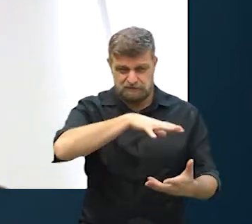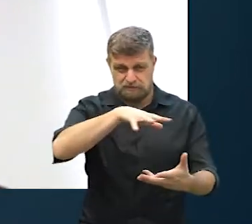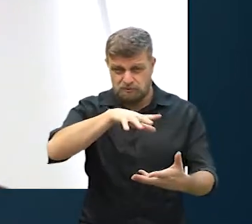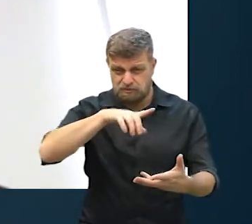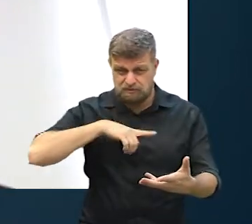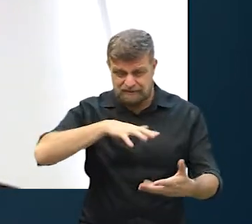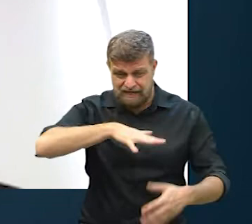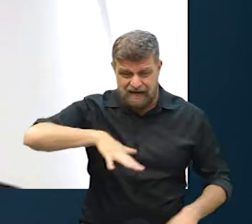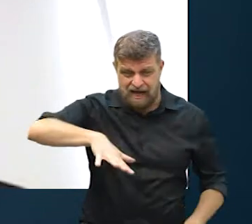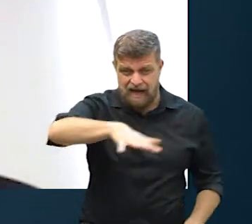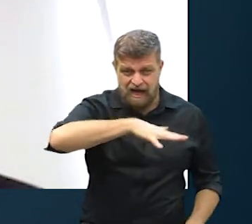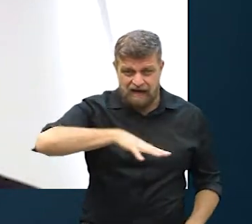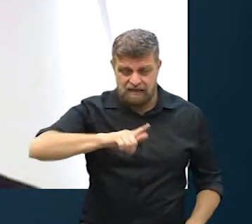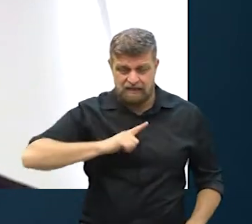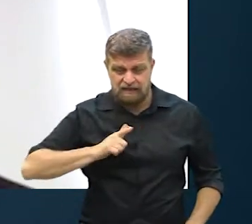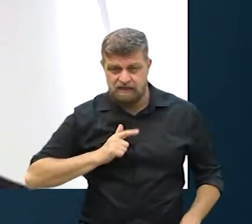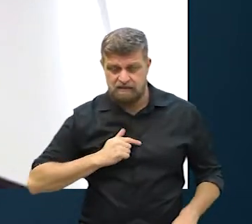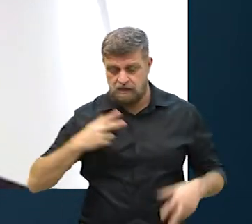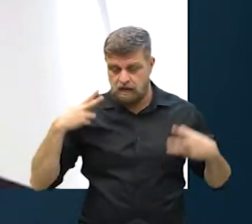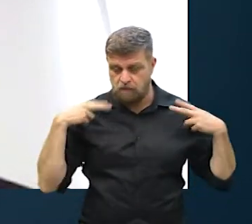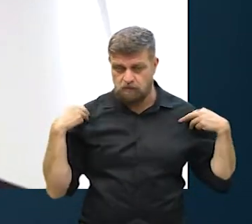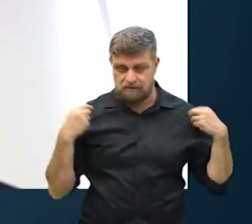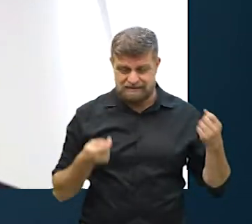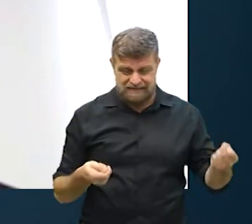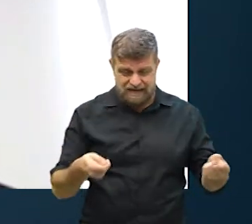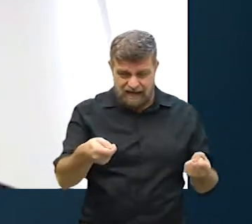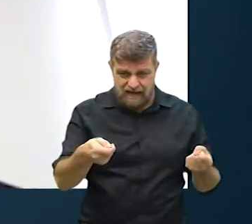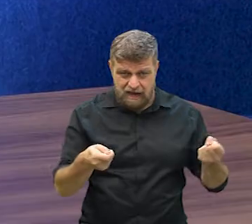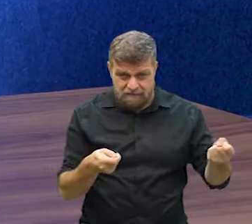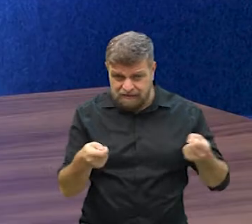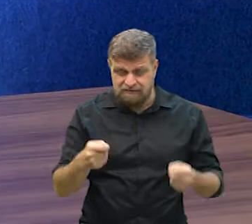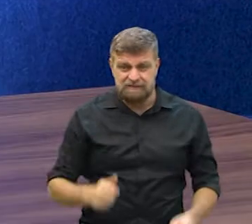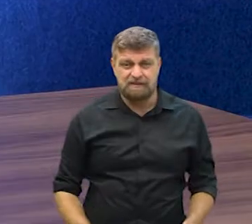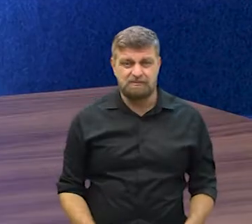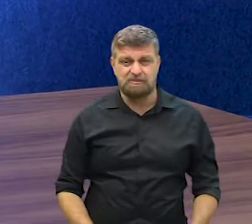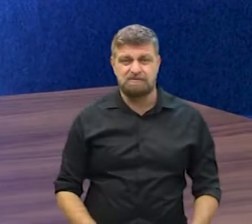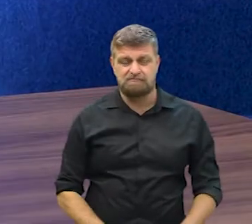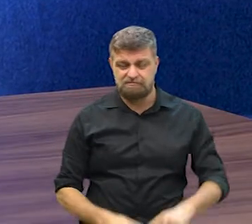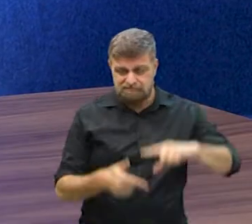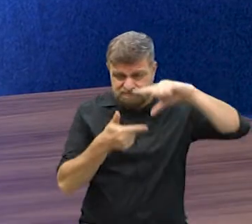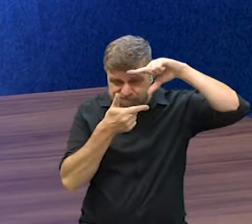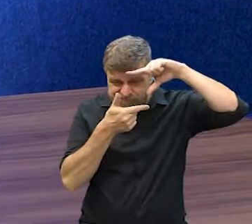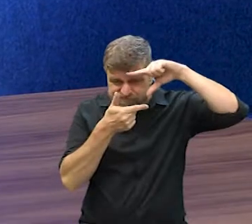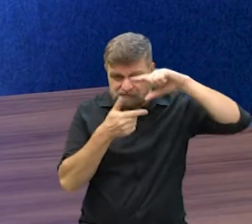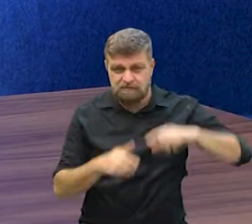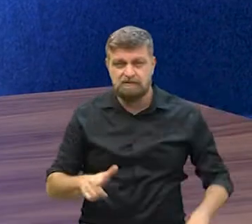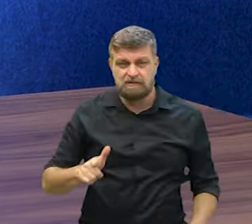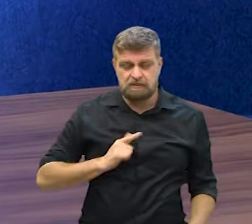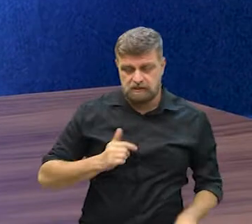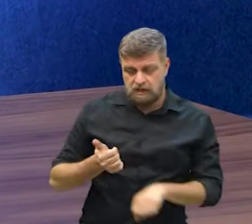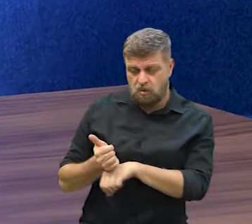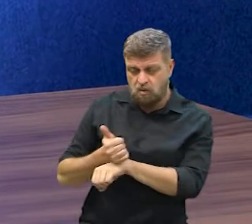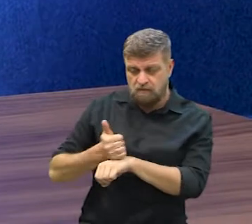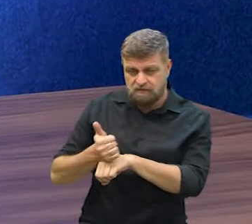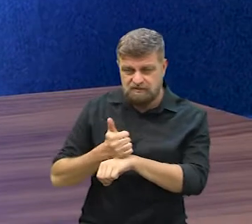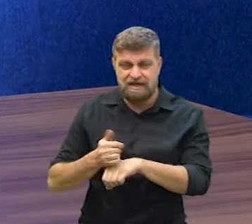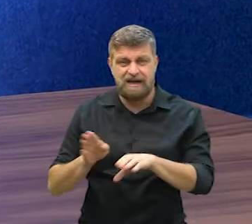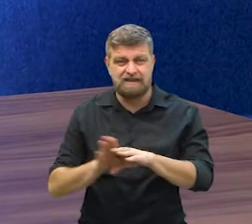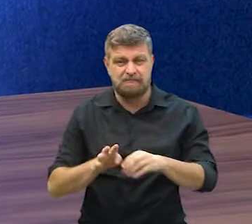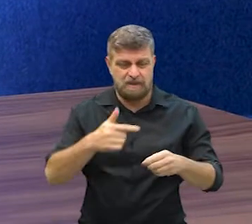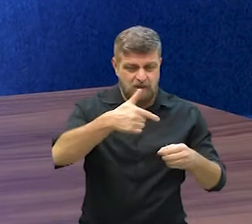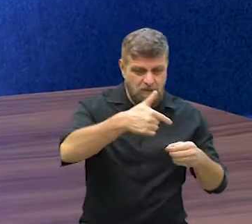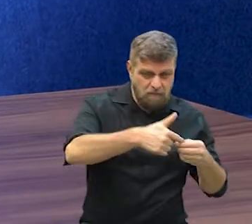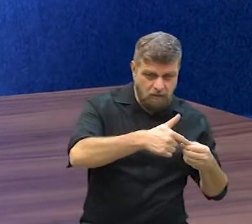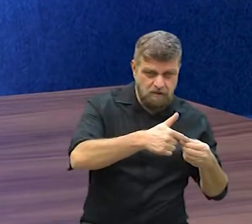mundo que movimenta o Brasil, tem muita importância e é muito arcaico, né? O caminhoneiro, o transportador, o